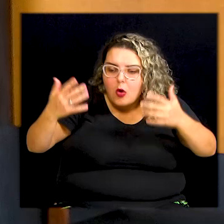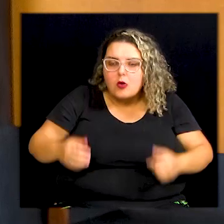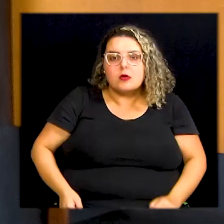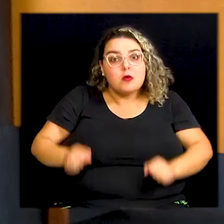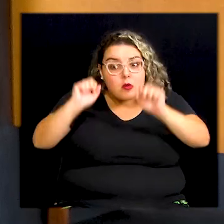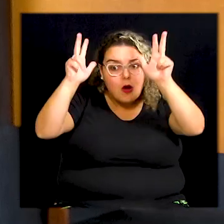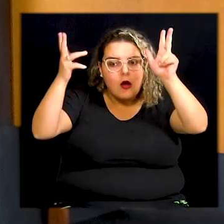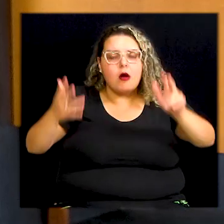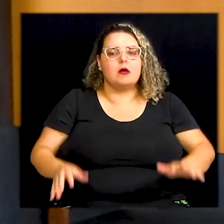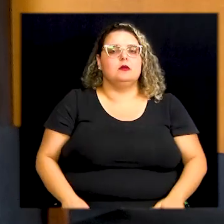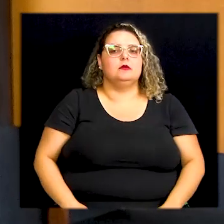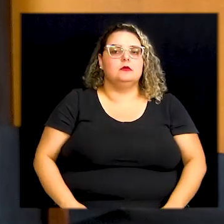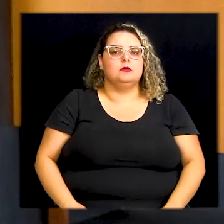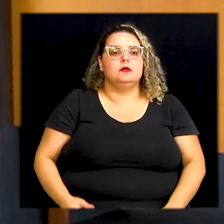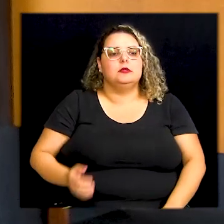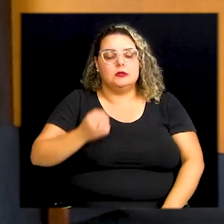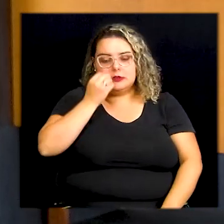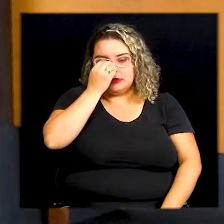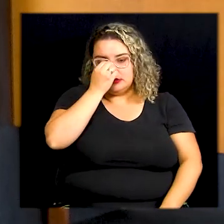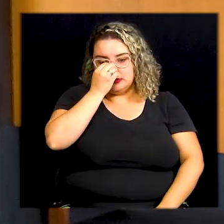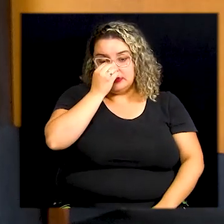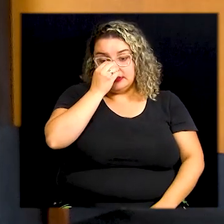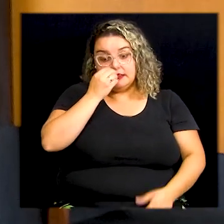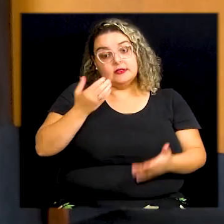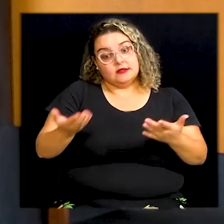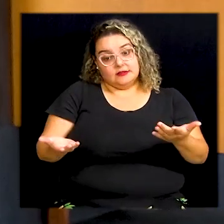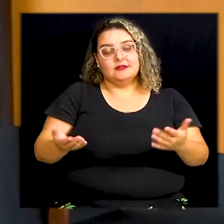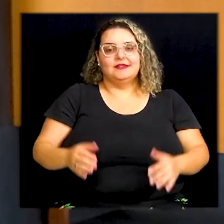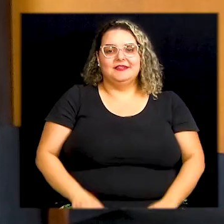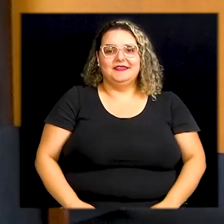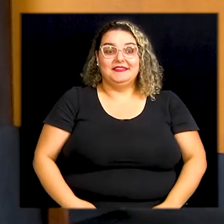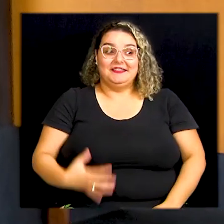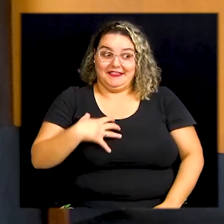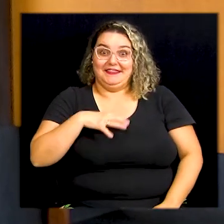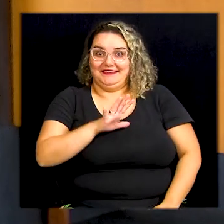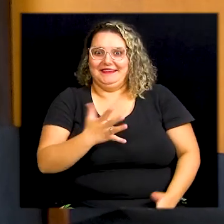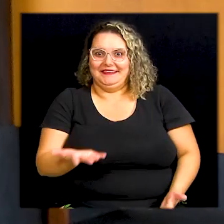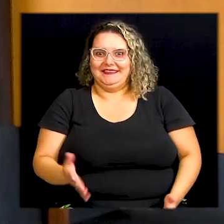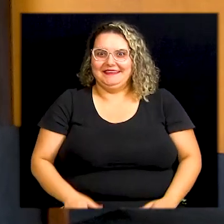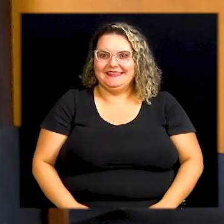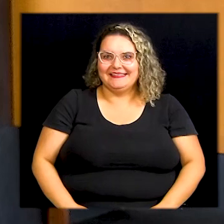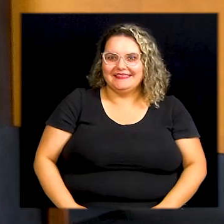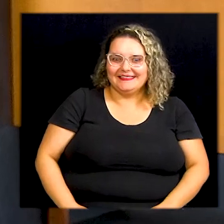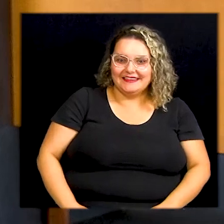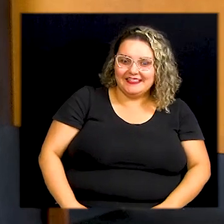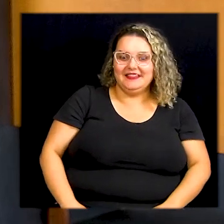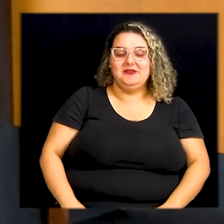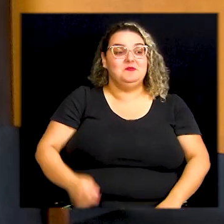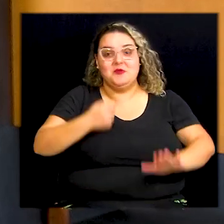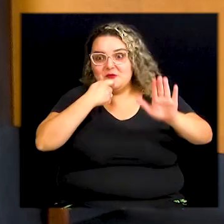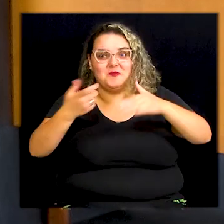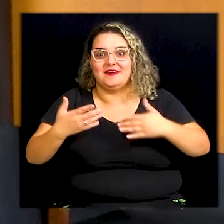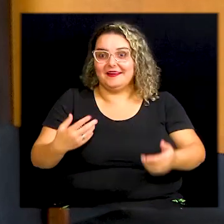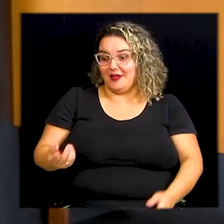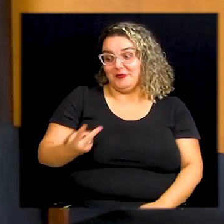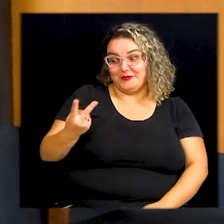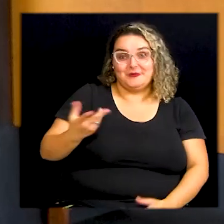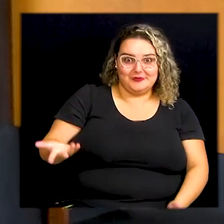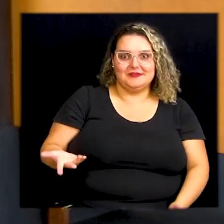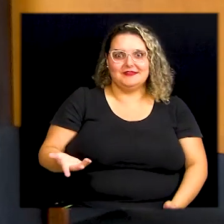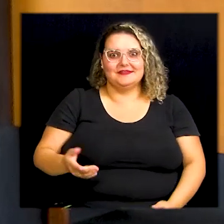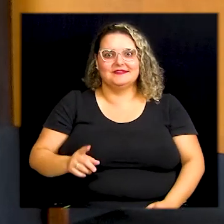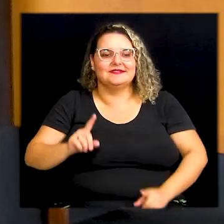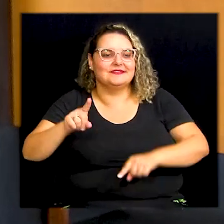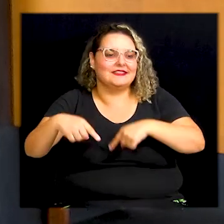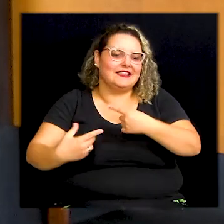reage de uma forma ou de outra. E aí ele acaba ficando daquele jeito. Também tem a arbitragem, que no treino é ele o árbitro, né? Sim.